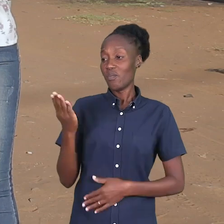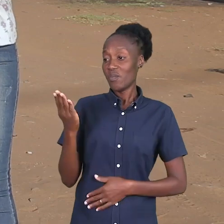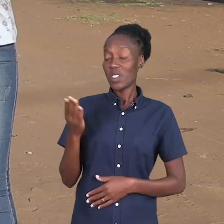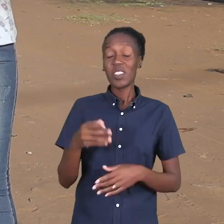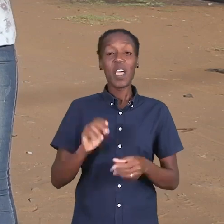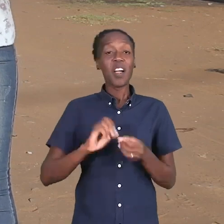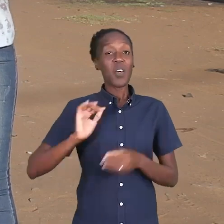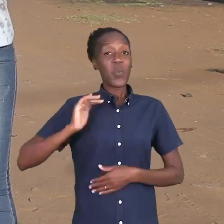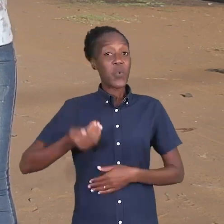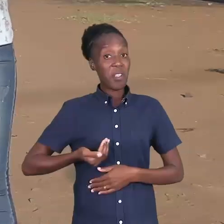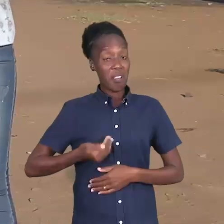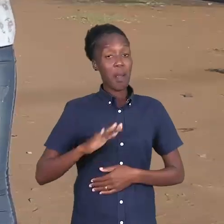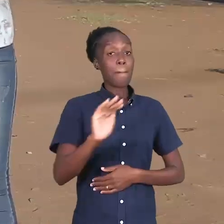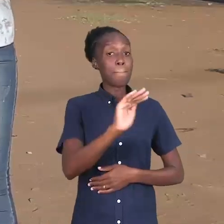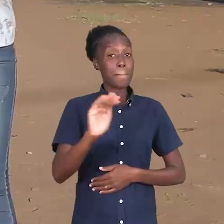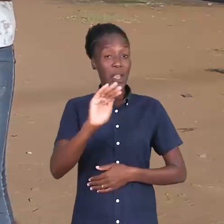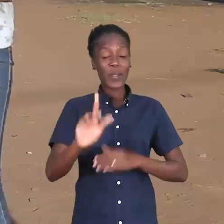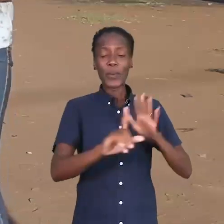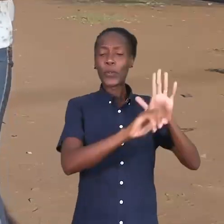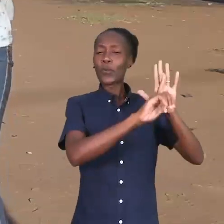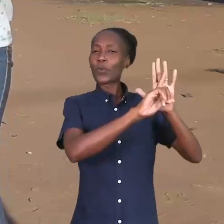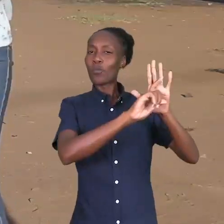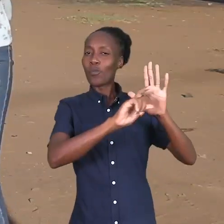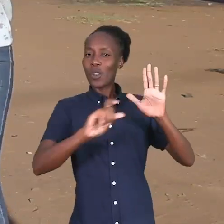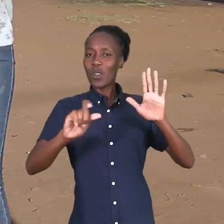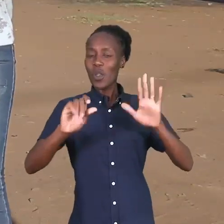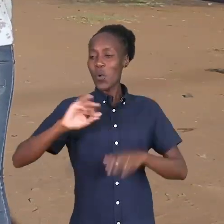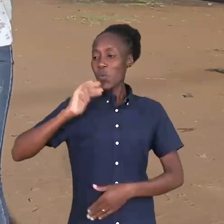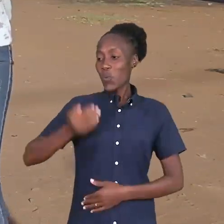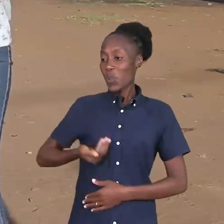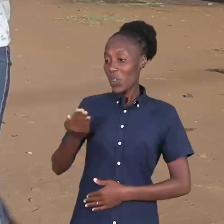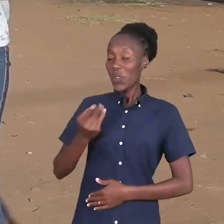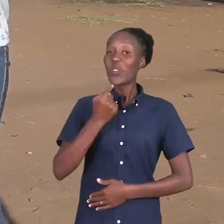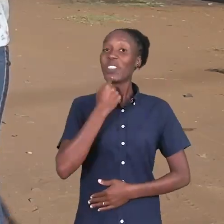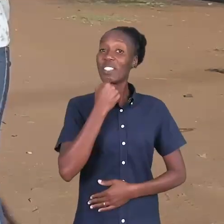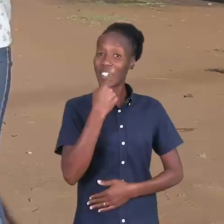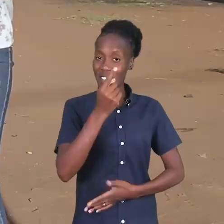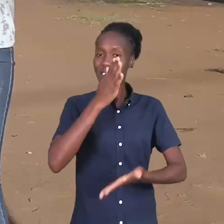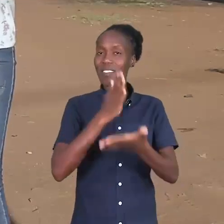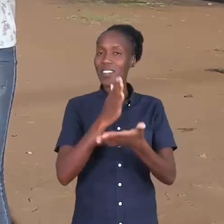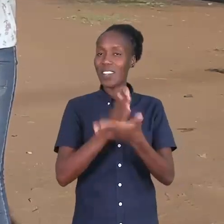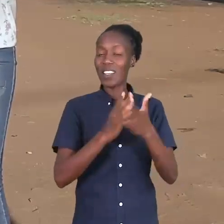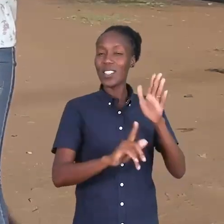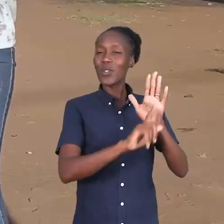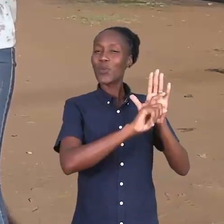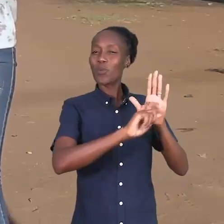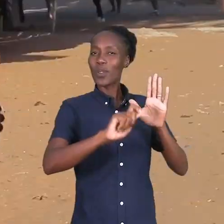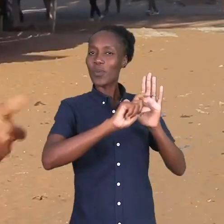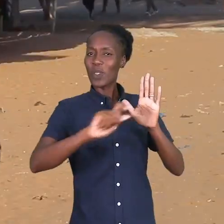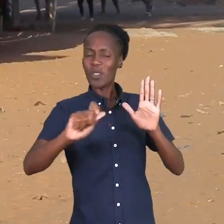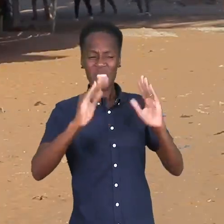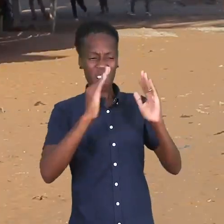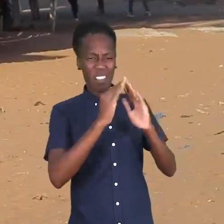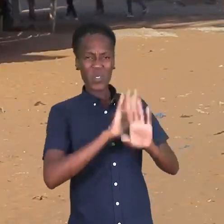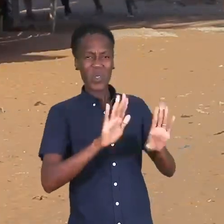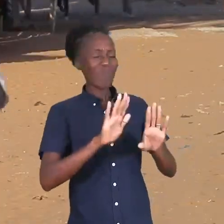Sheila é uma inspiração no seu bairro e para todos nós. E o que ela disse prova isso, que inspiração não